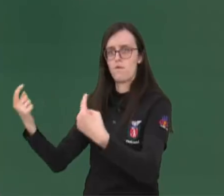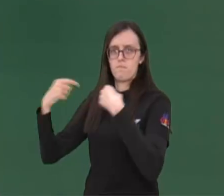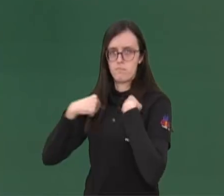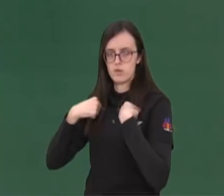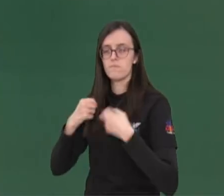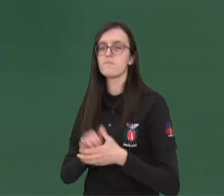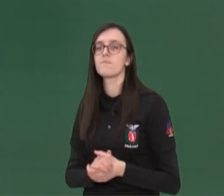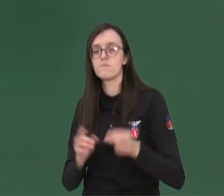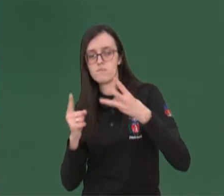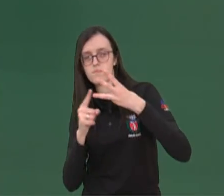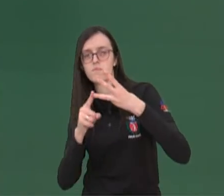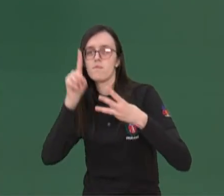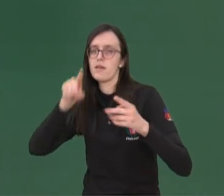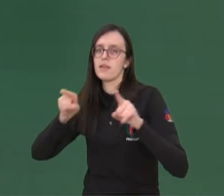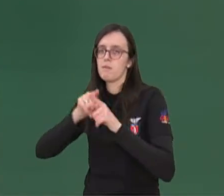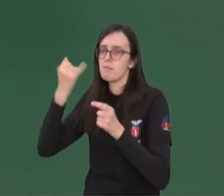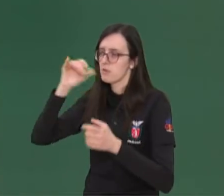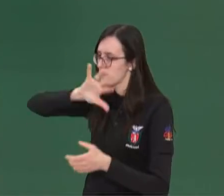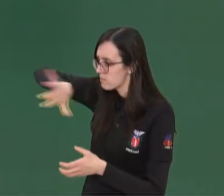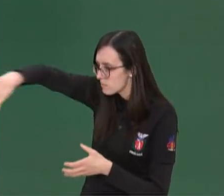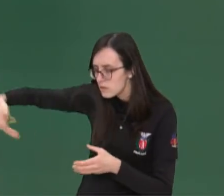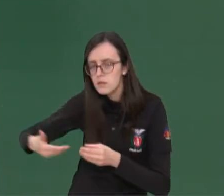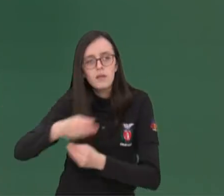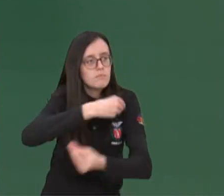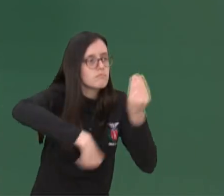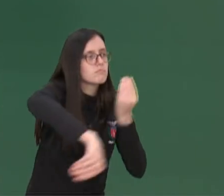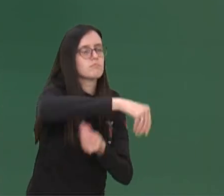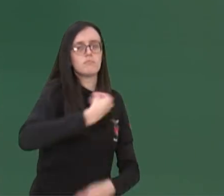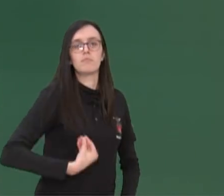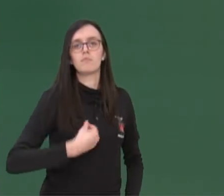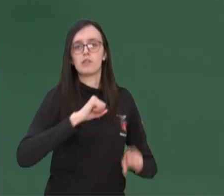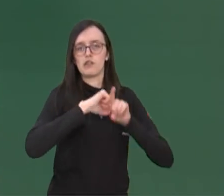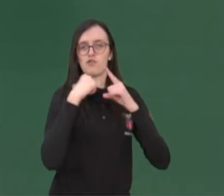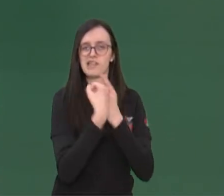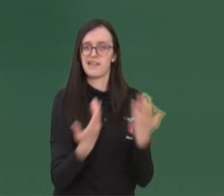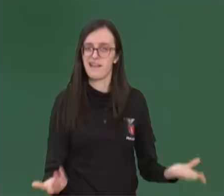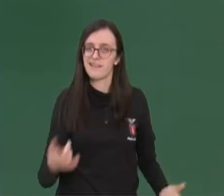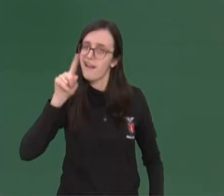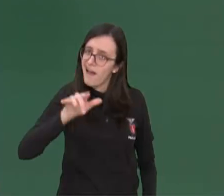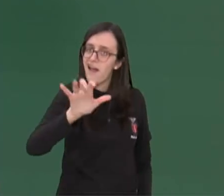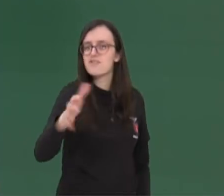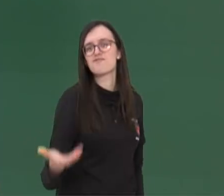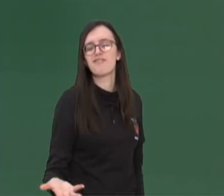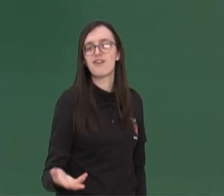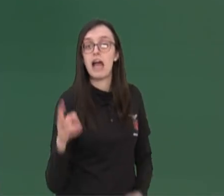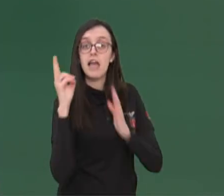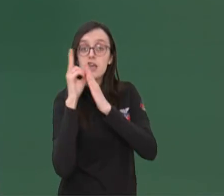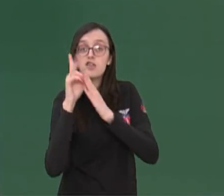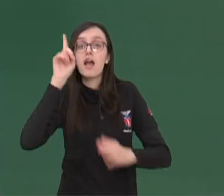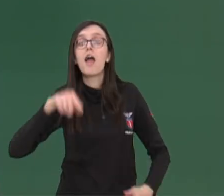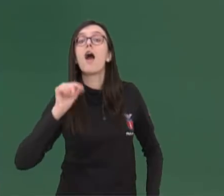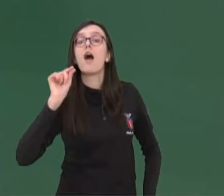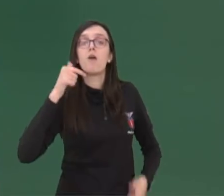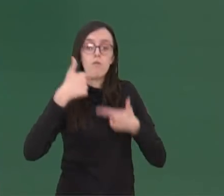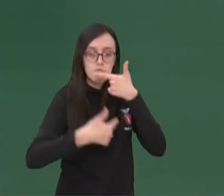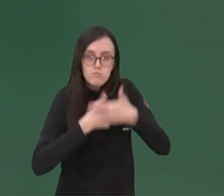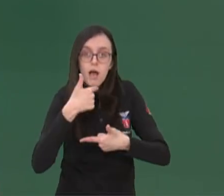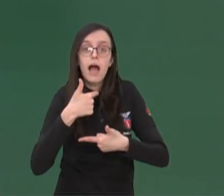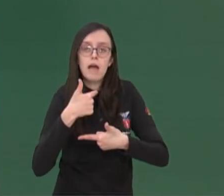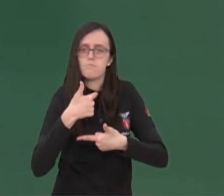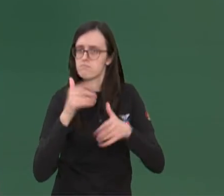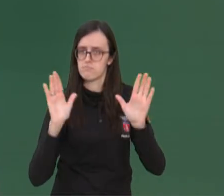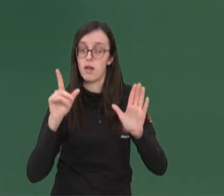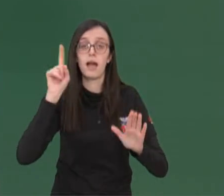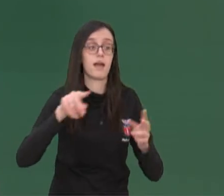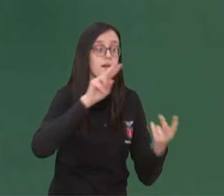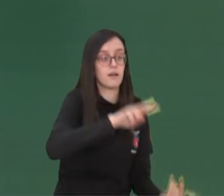indígena e, claro, civilizá-lo, trazê-lo até a civilização, então, nessa ideia de o indígena estar num estado transitório,